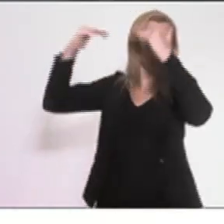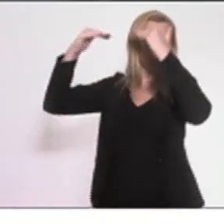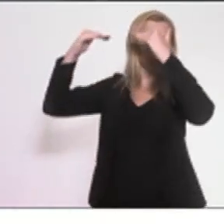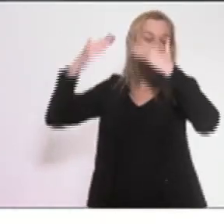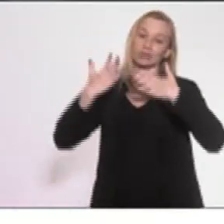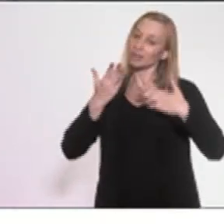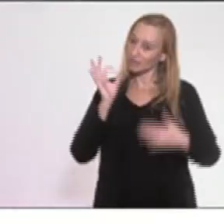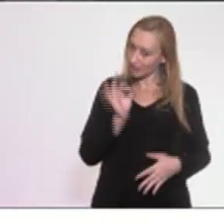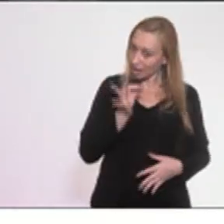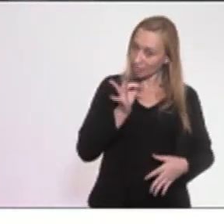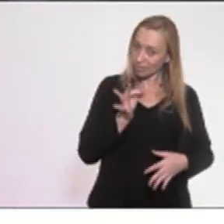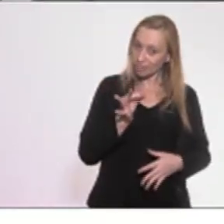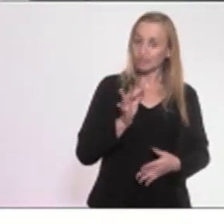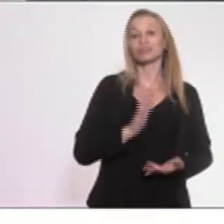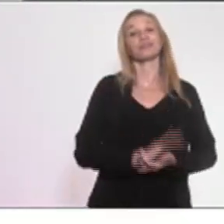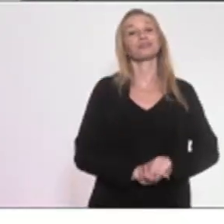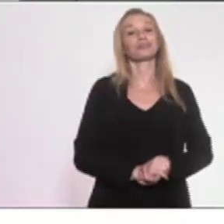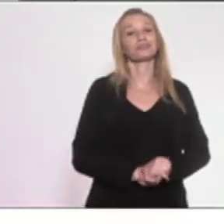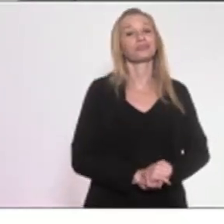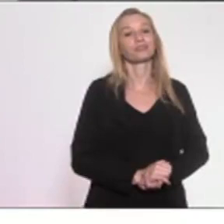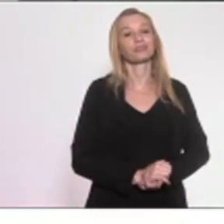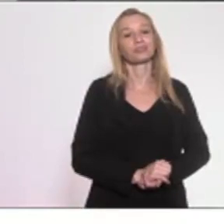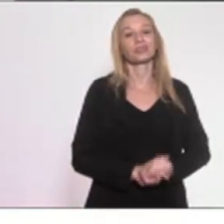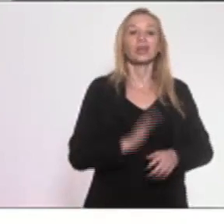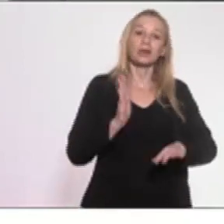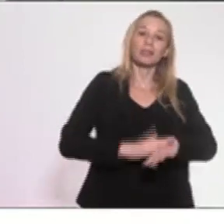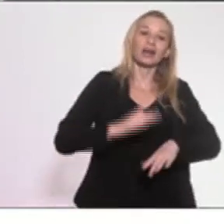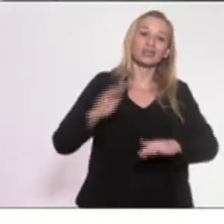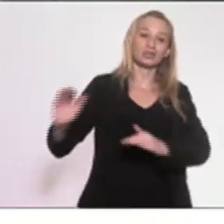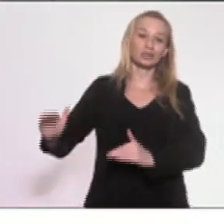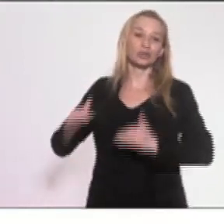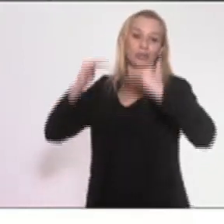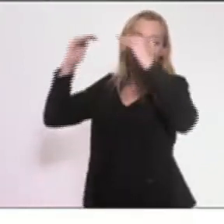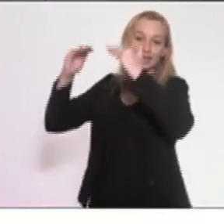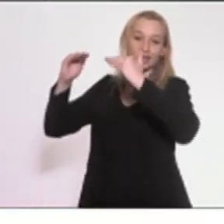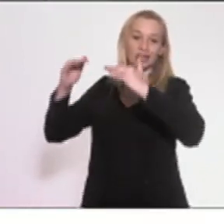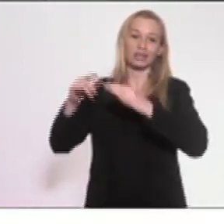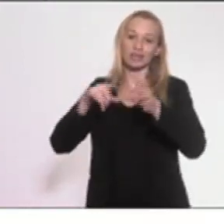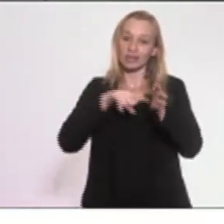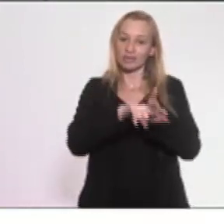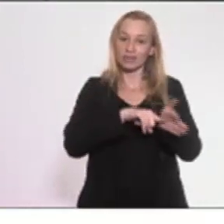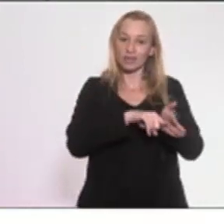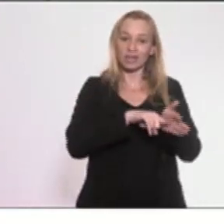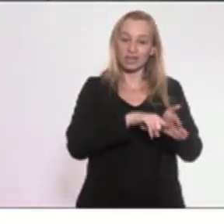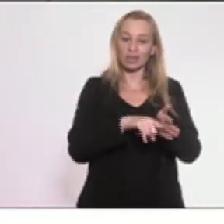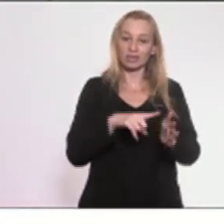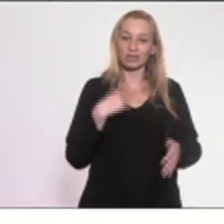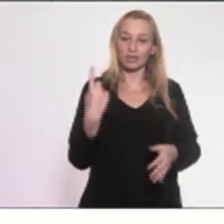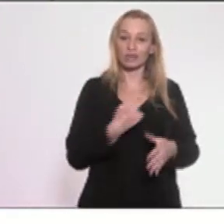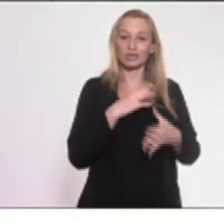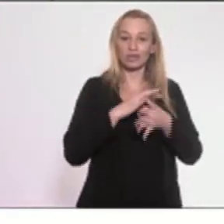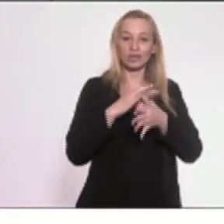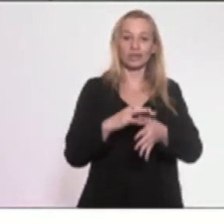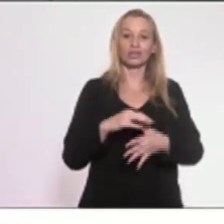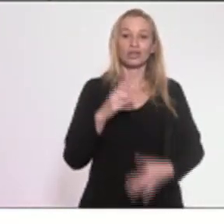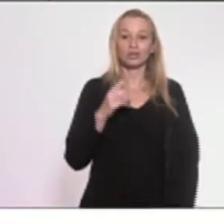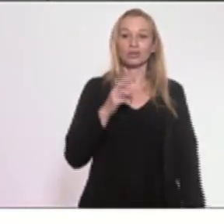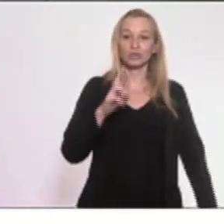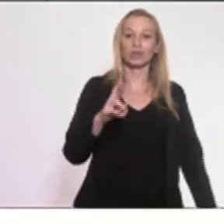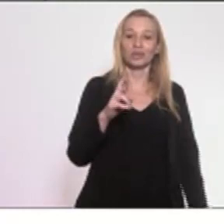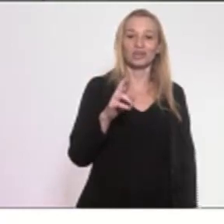Perfeitamente. Tá certo? Até mesmo mais soberano ainda com a verificação que o nosso líder, doutor Serginho, vai